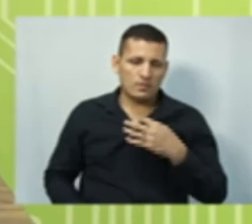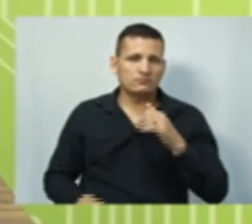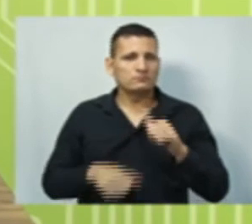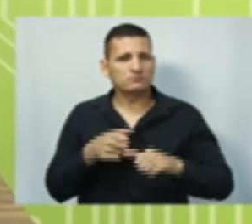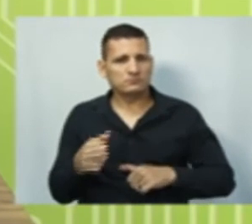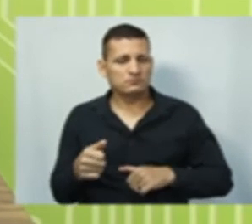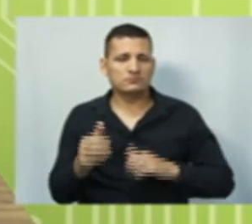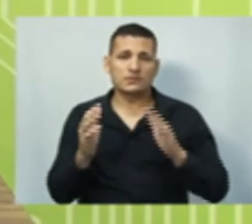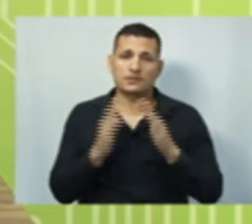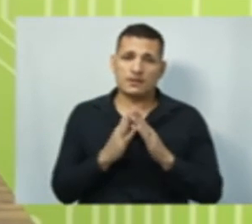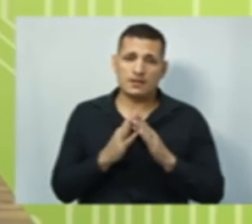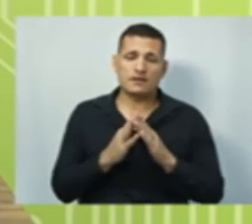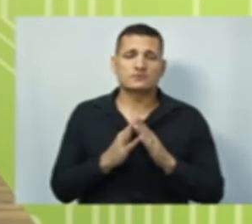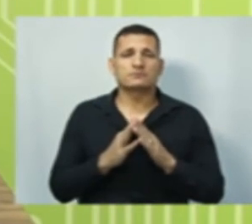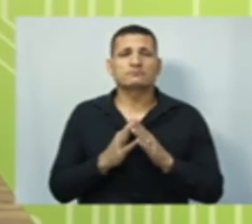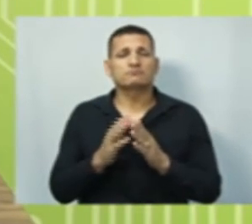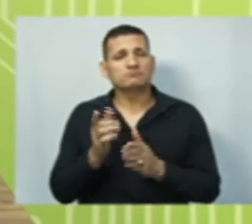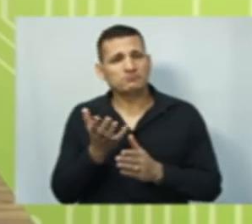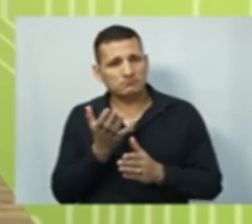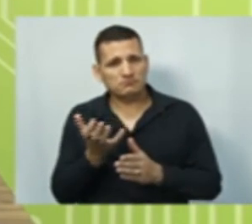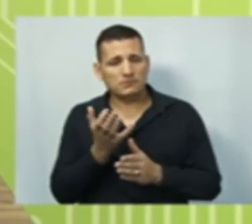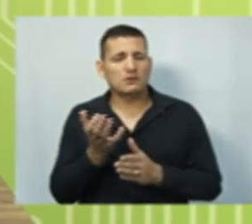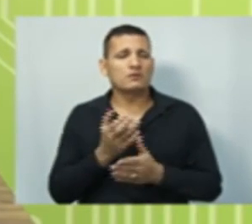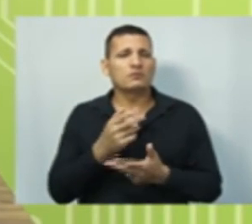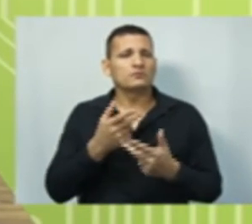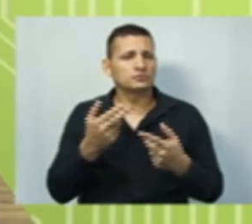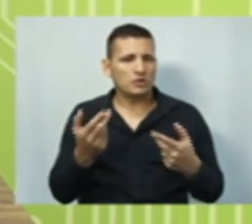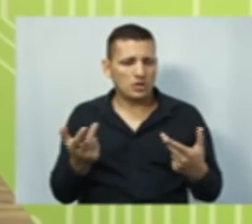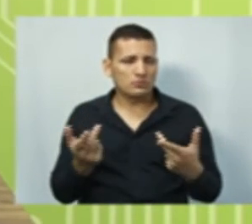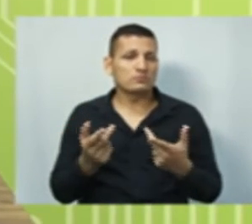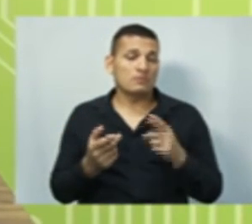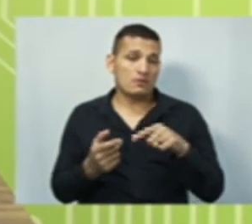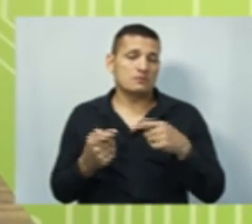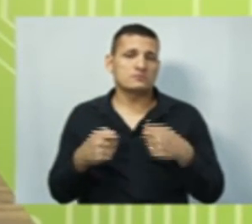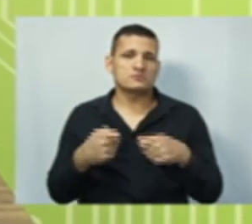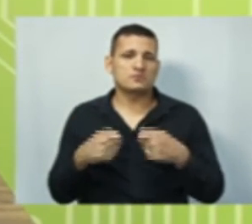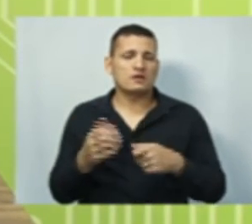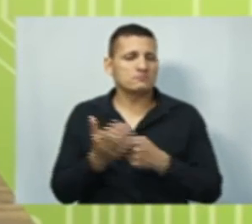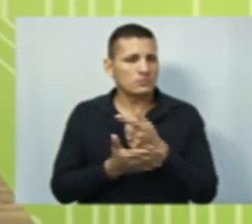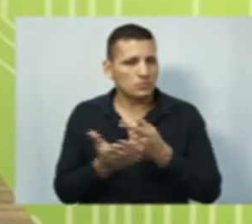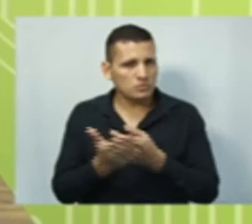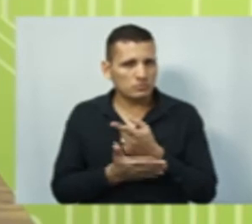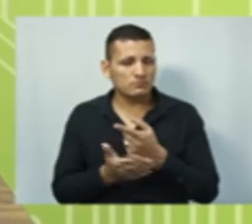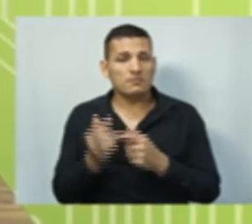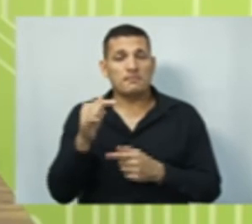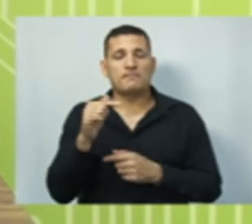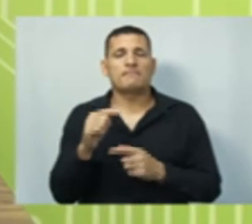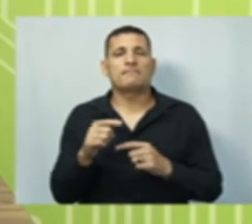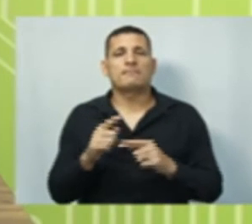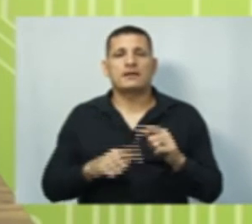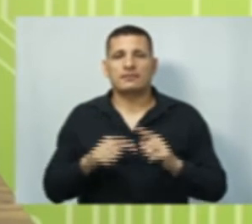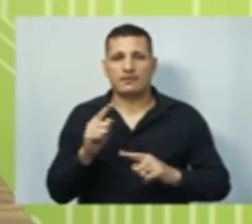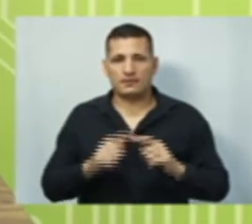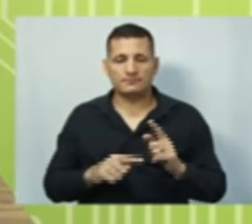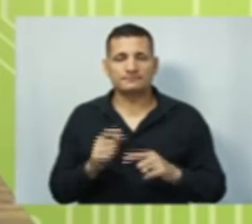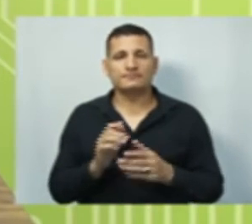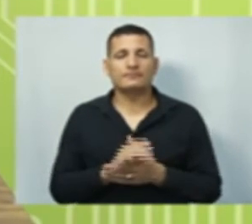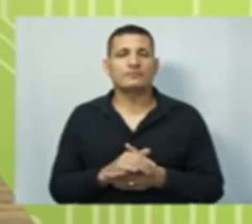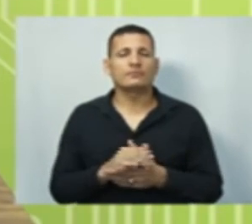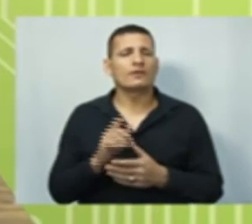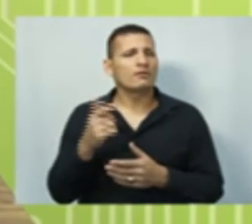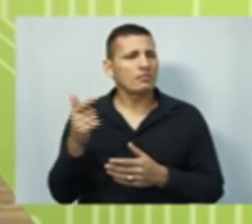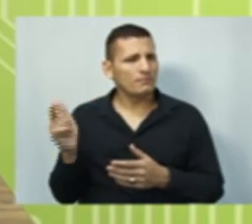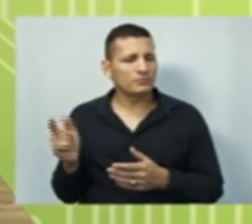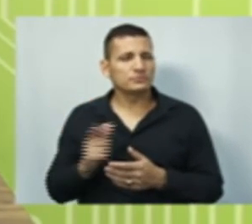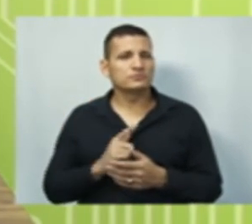nossa casa, queremos móveis novos. São essas necessidades de consumo mais materiais. Depois disso, a gente vai ter ainda mais outros